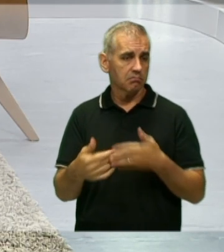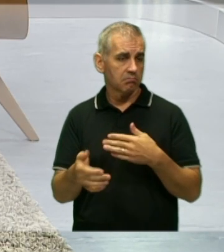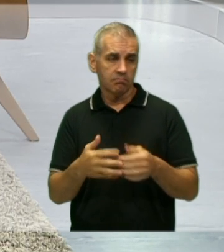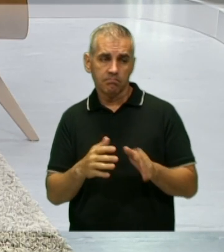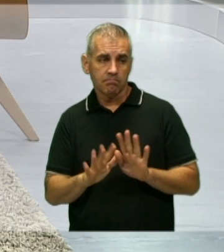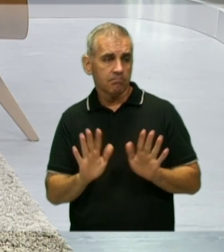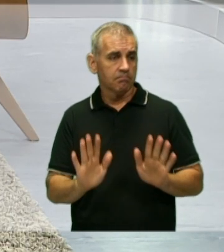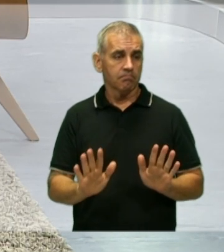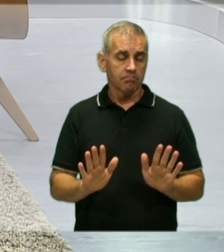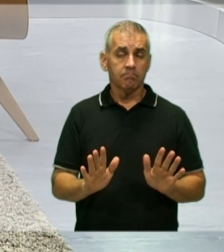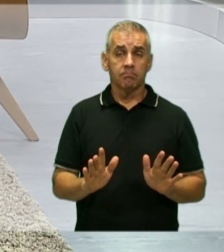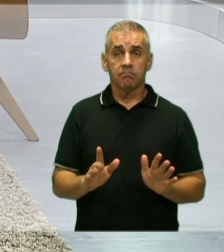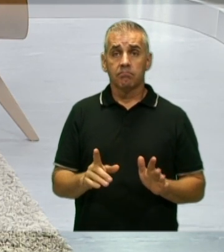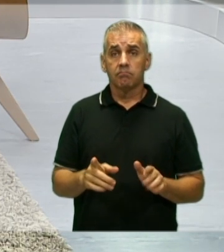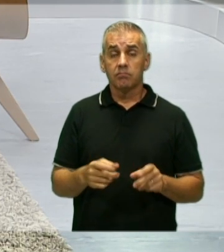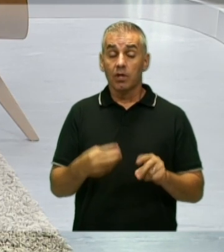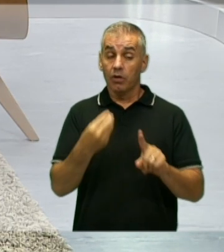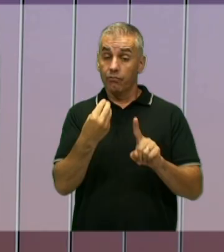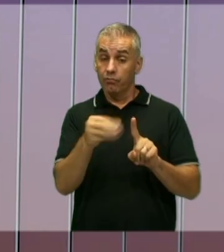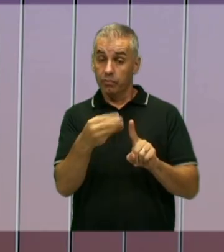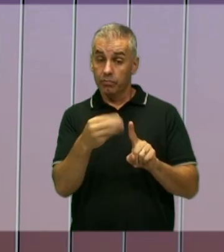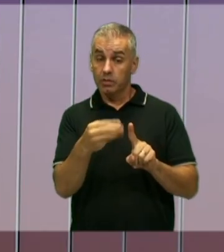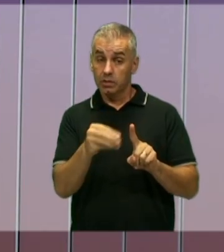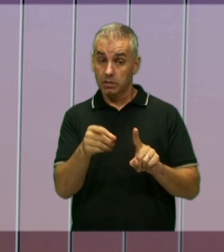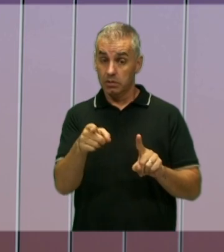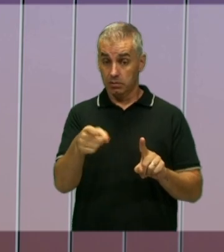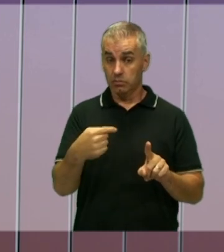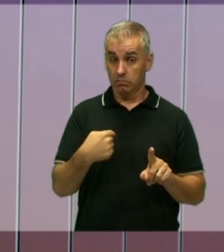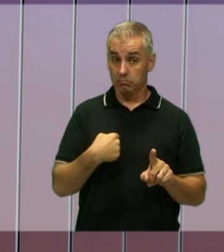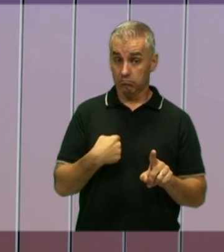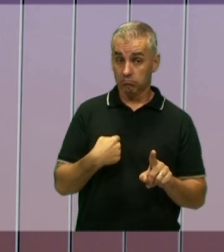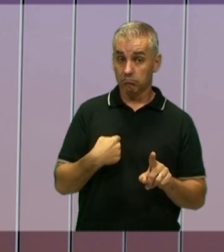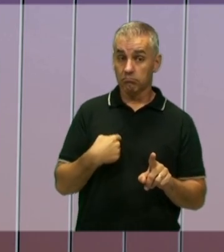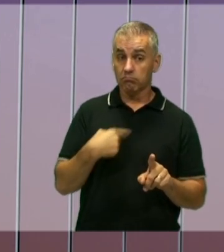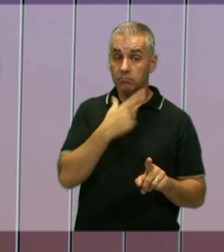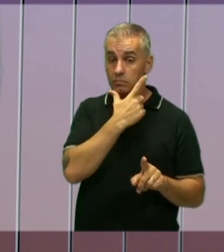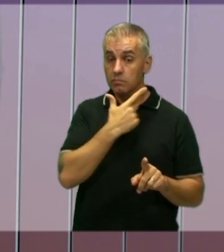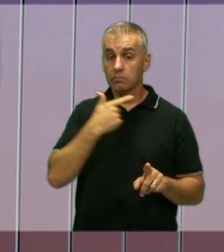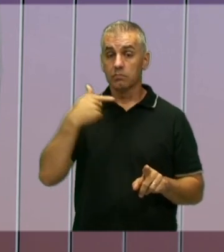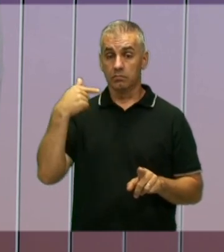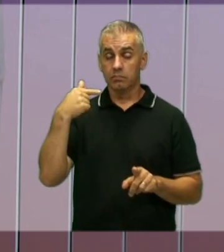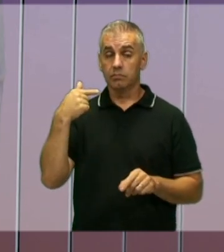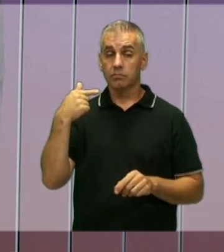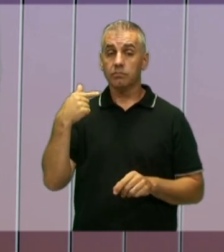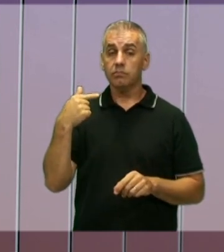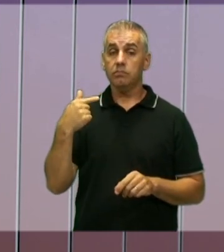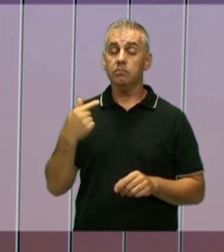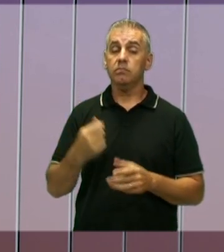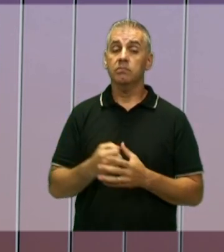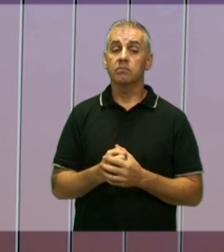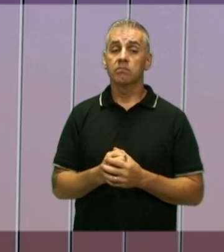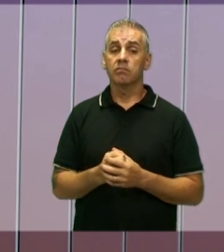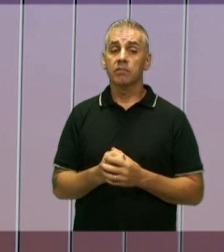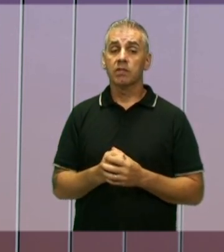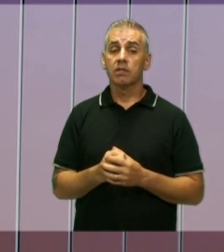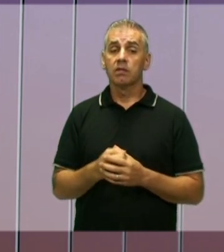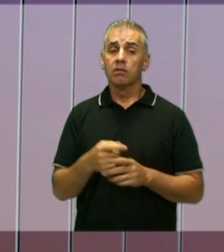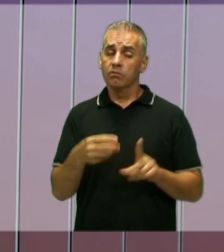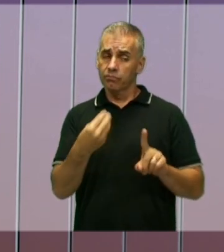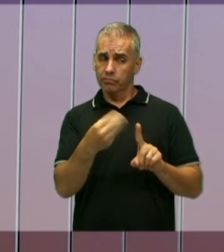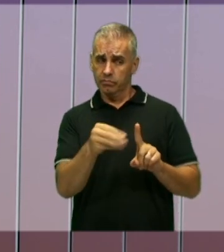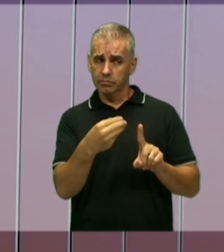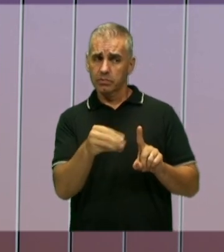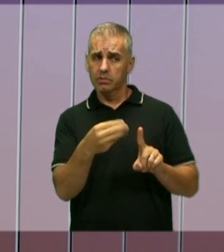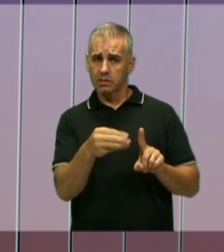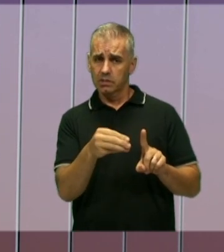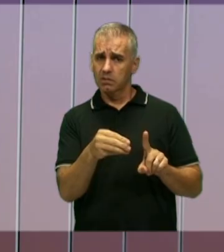condição de vulnerabilidade. Vulnerabilidade para mim, e aí de repente nesse momento eu vou ser um pouco mais incisivo, vou me expor um pouco mais, mas vulnerabilidade para